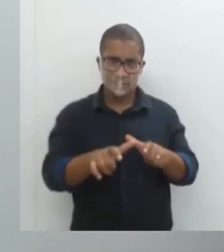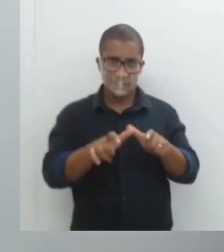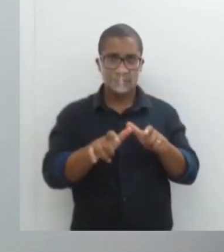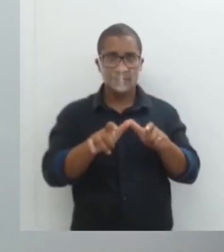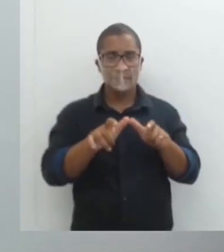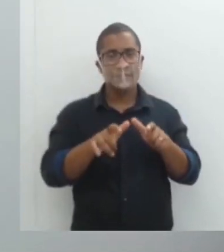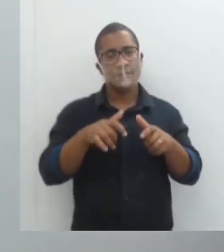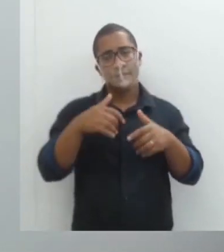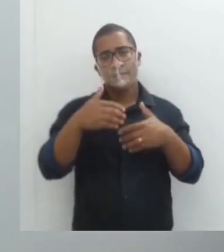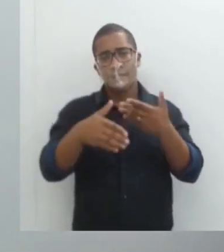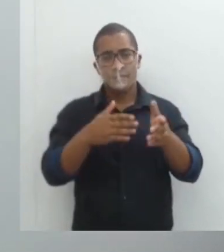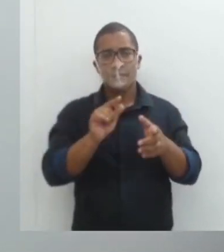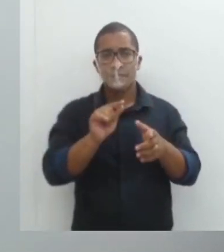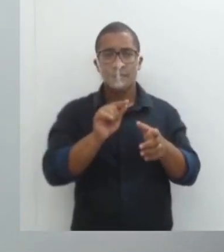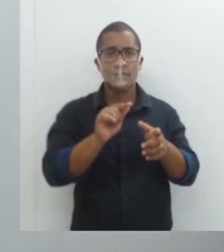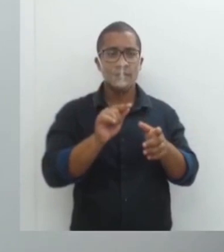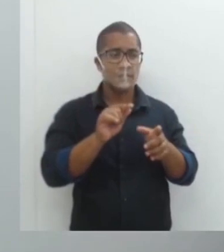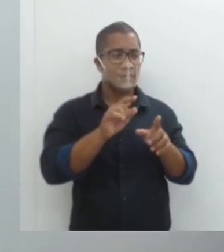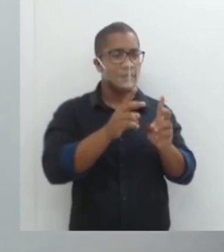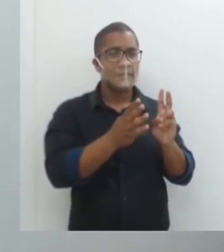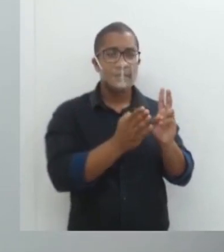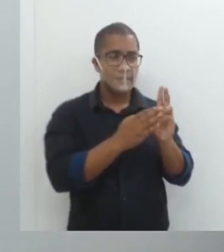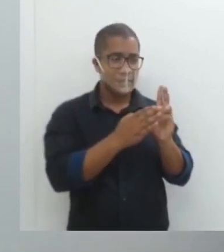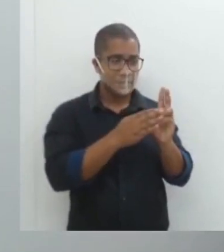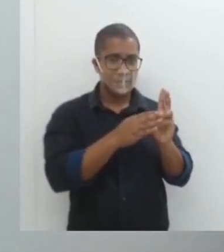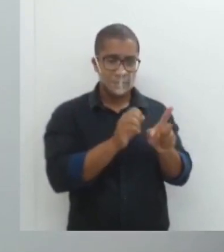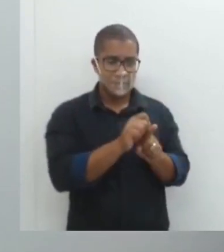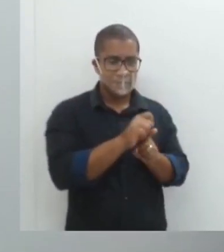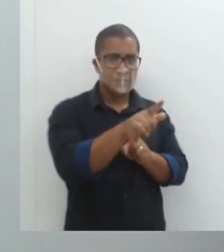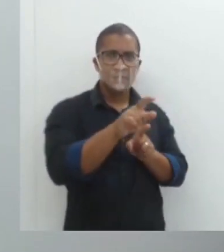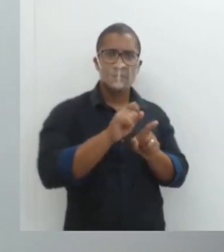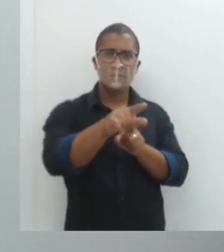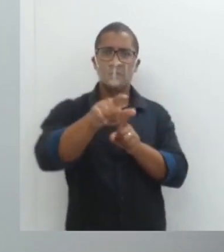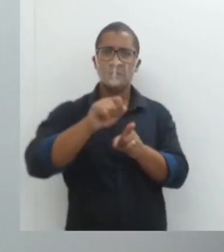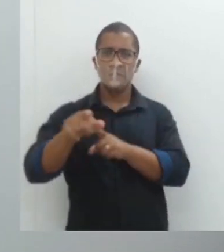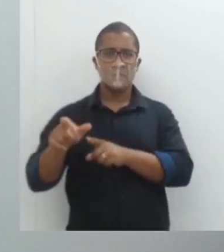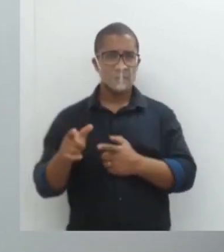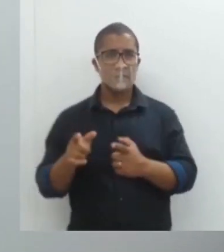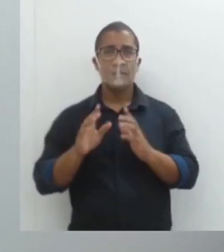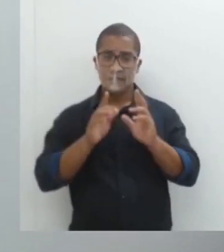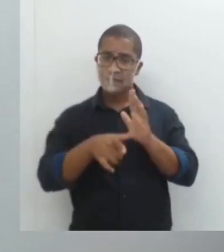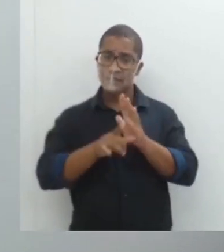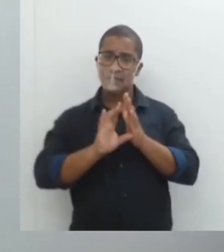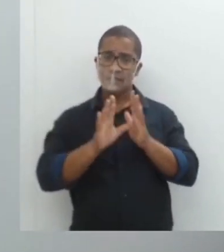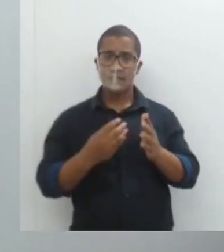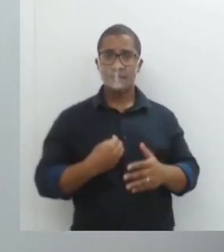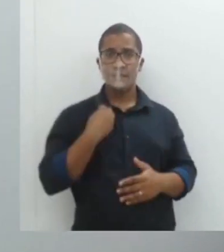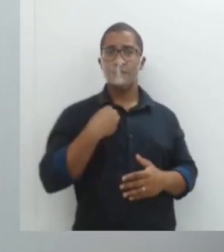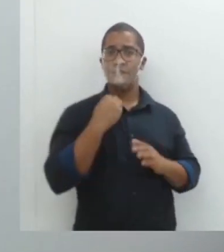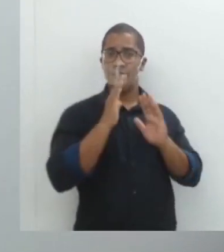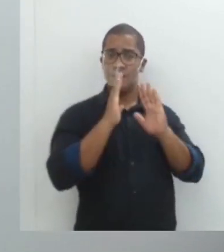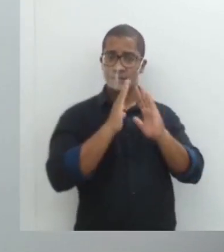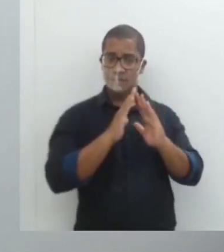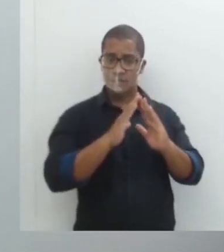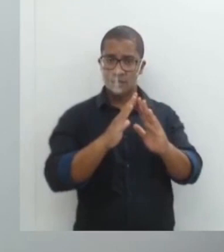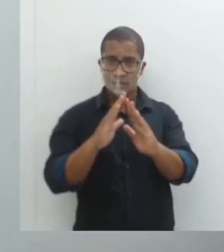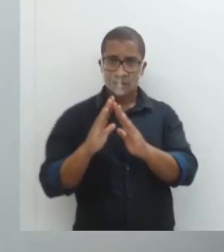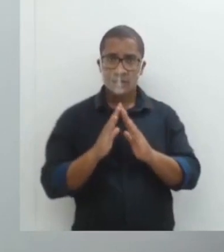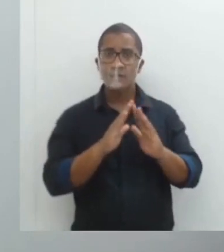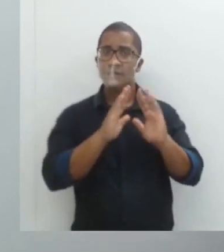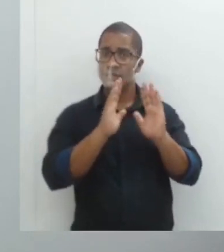consequentemente, expulsaram os índios que aqui já habitavam cada vez mais. Então a gente